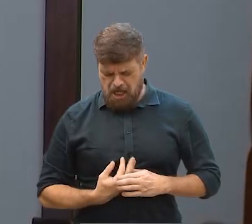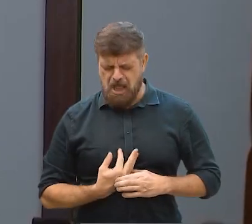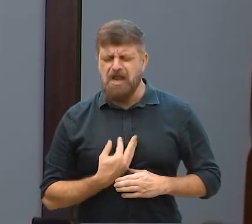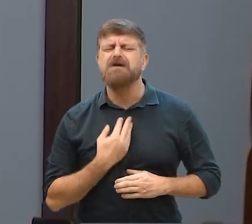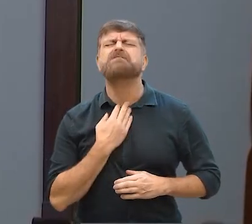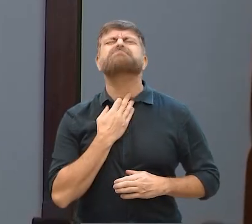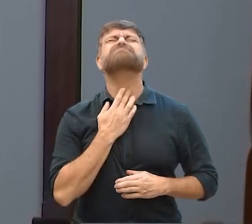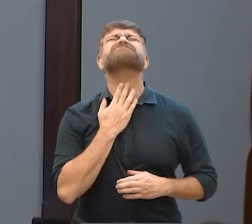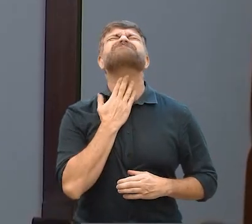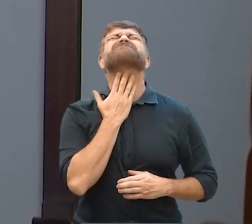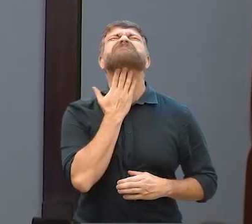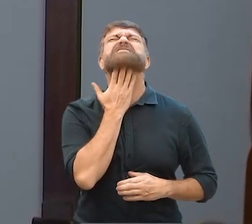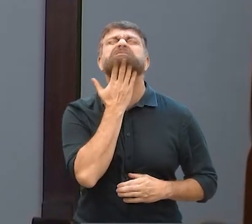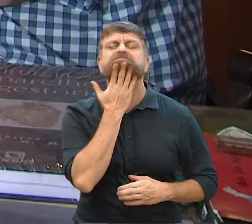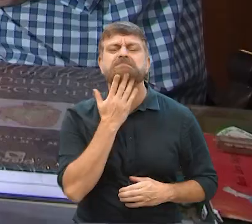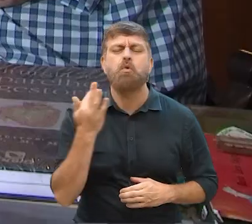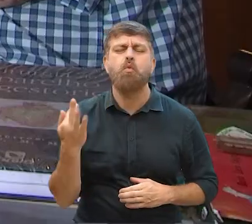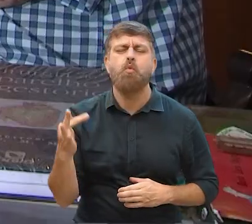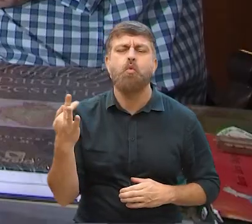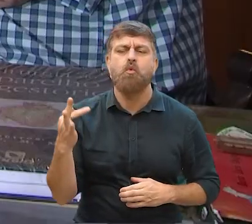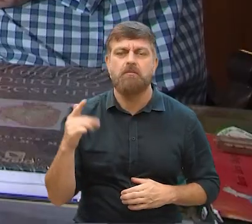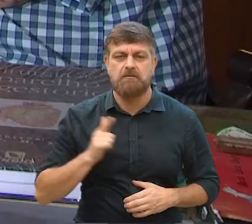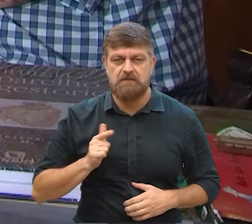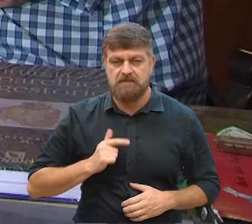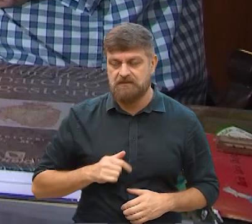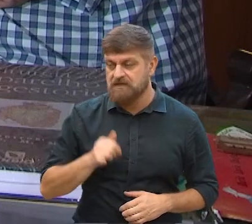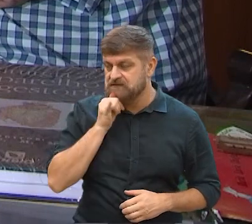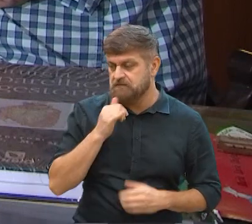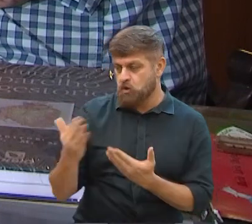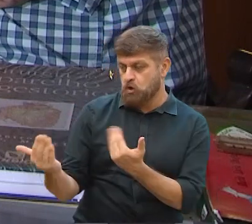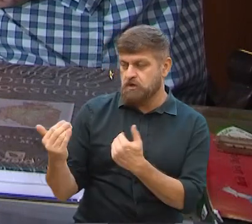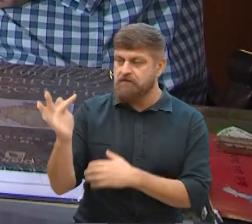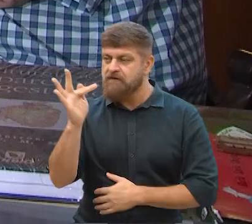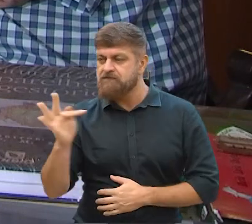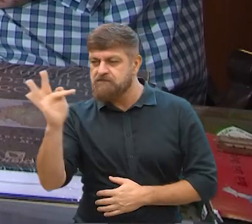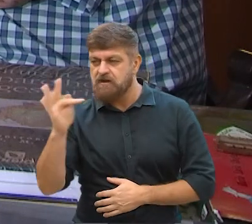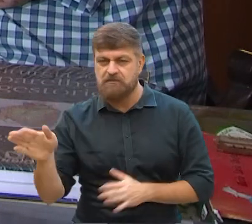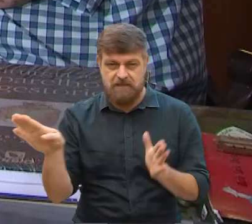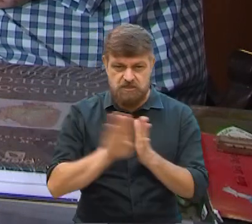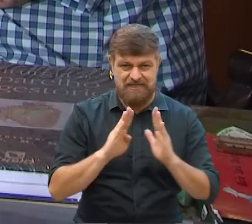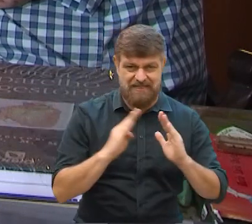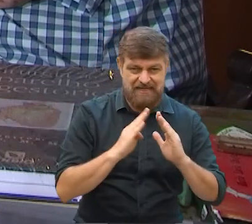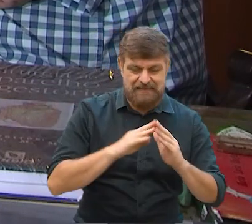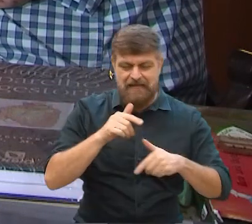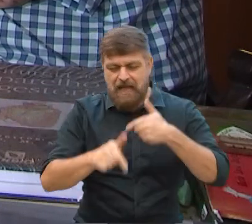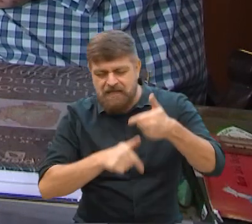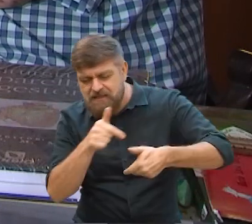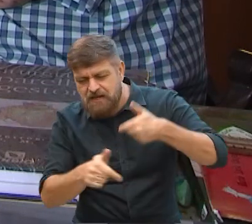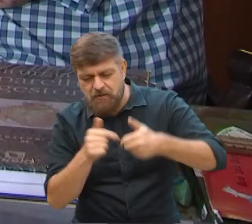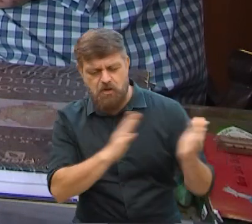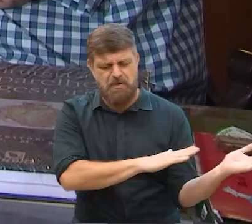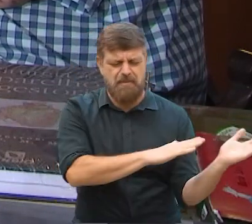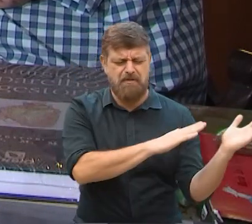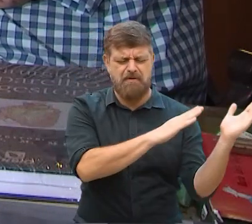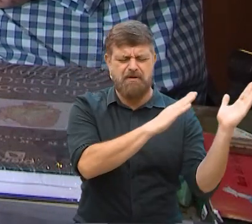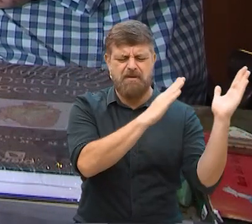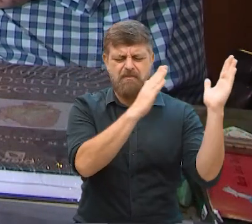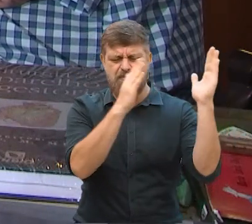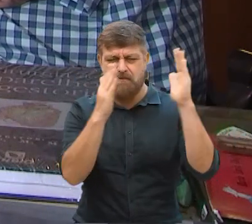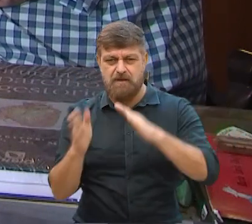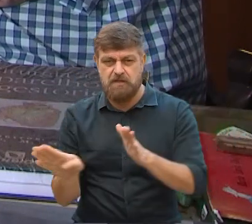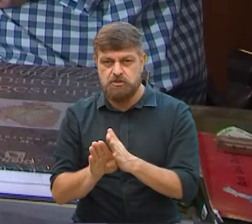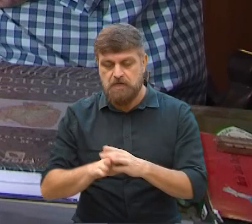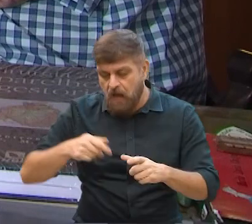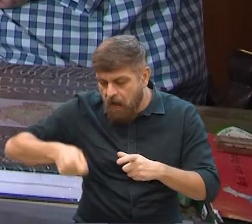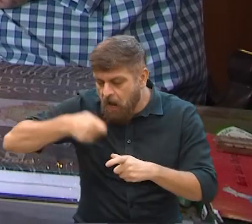esofagite por refluxo, etc. No caso, por exemplo, os jovens chegam da faculdade, chegam mais tarde, aqueles trabalhadores que trabalham durante a noite, chegam em casa,